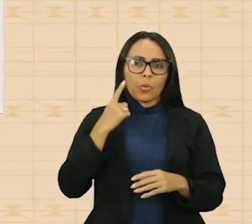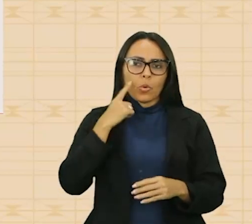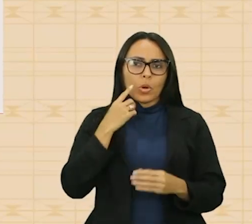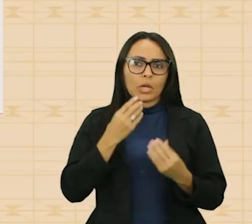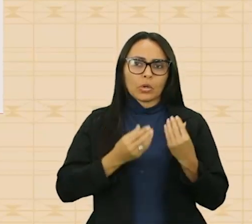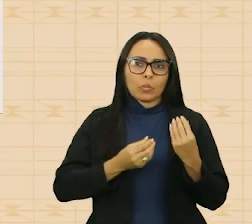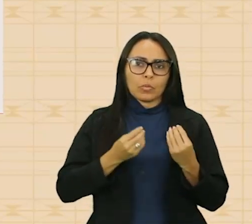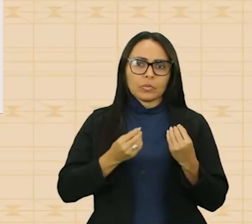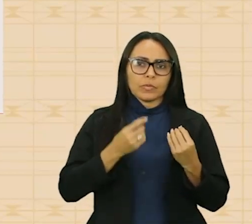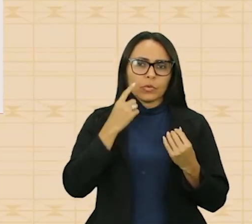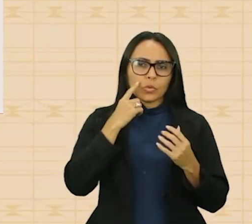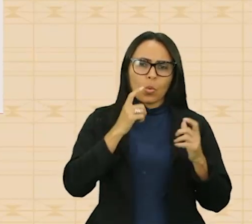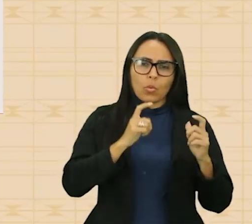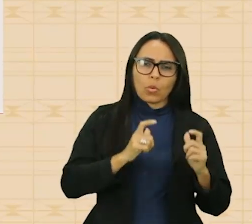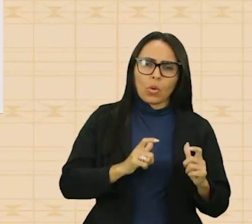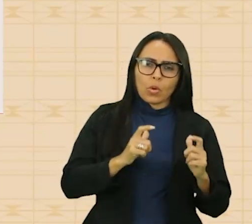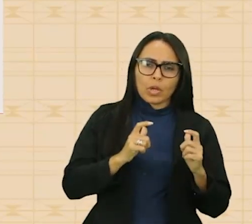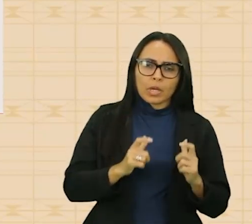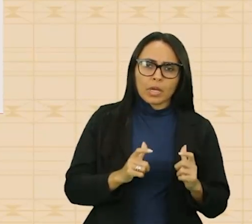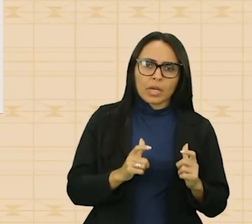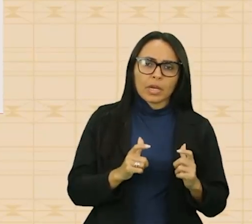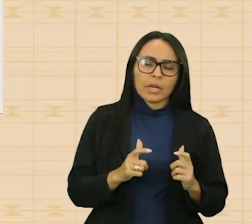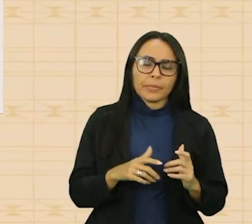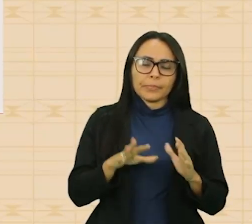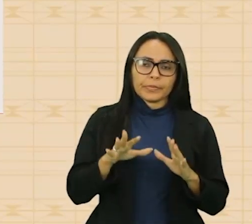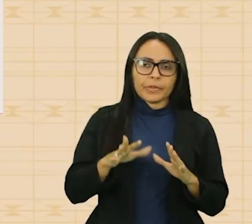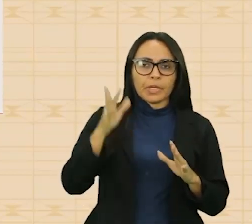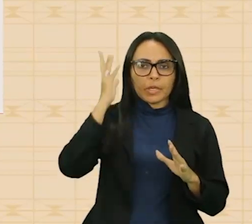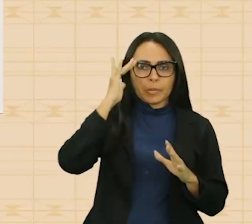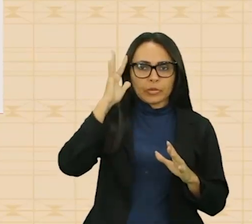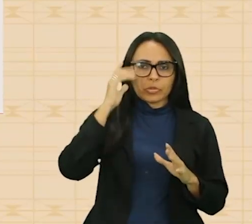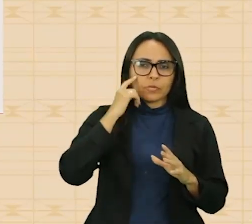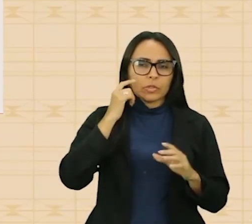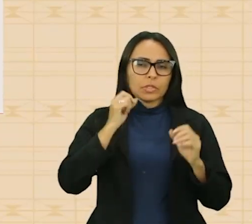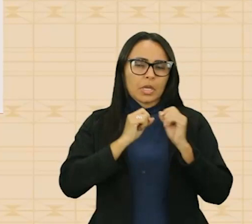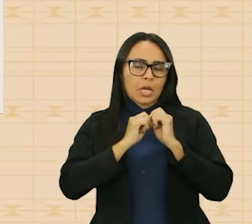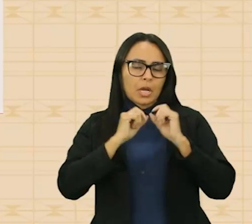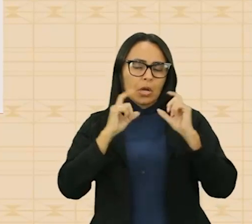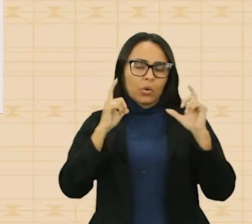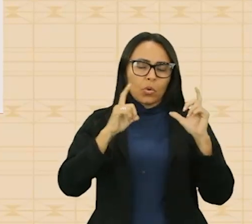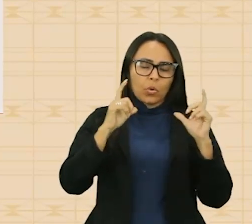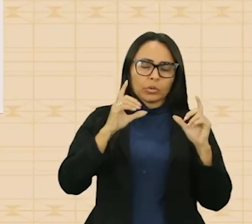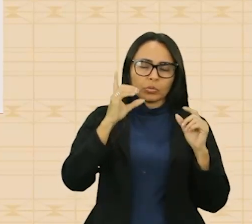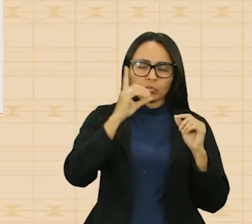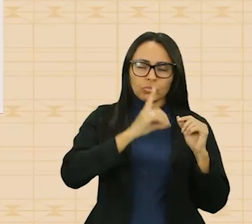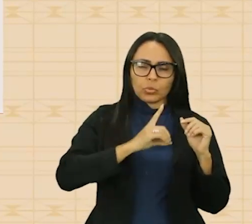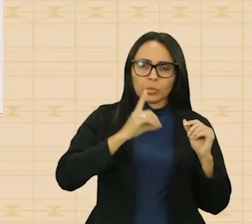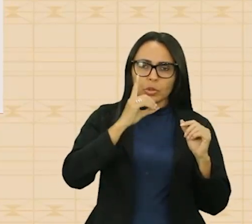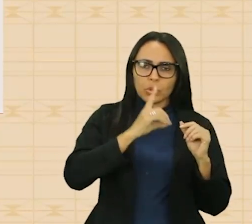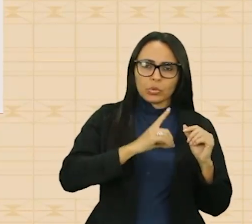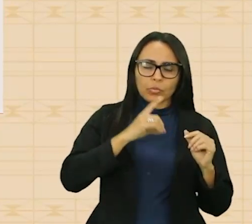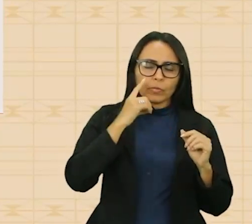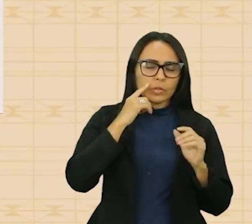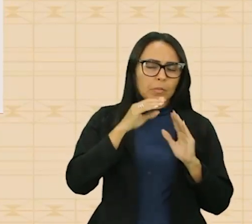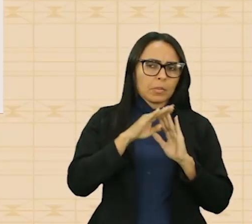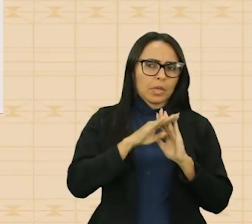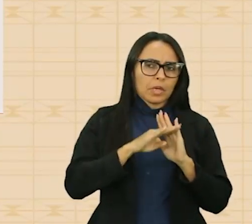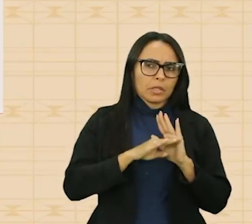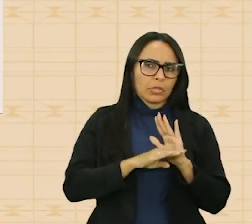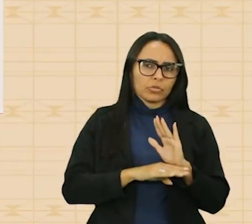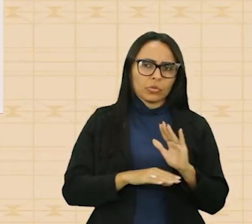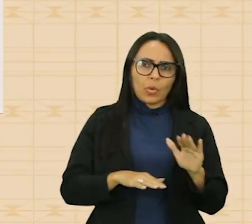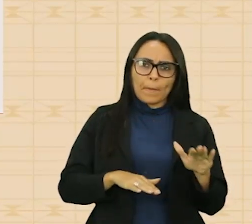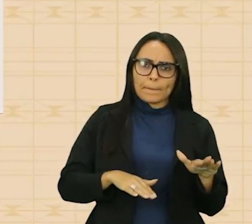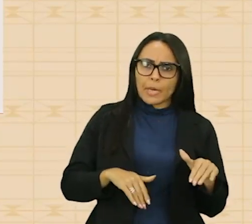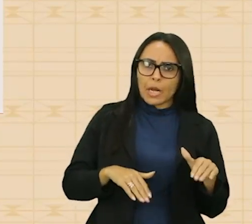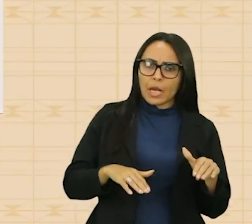humor do lugar. Como assim? Imagina quando você acorda ali naquela manhã de domingo, planejando sua praia